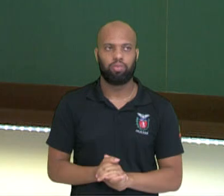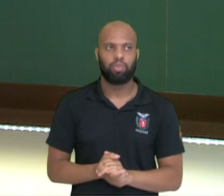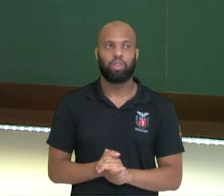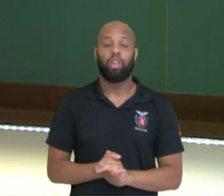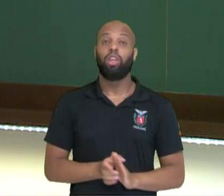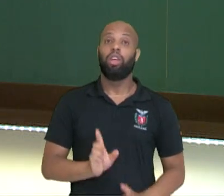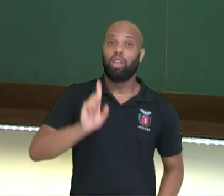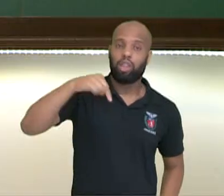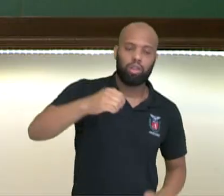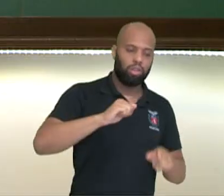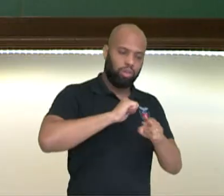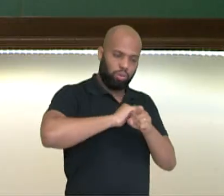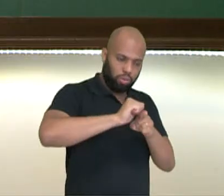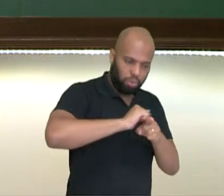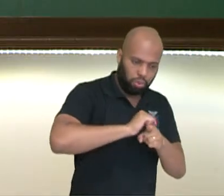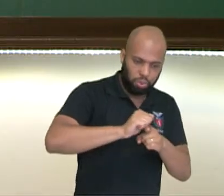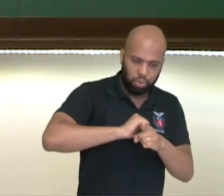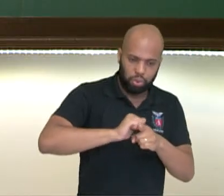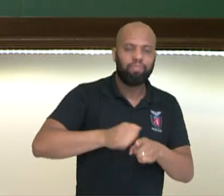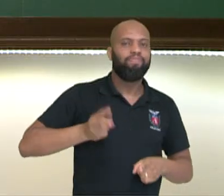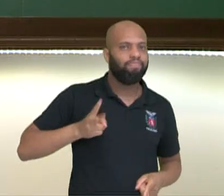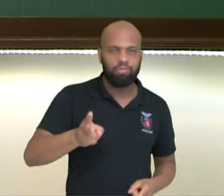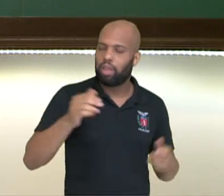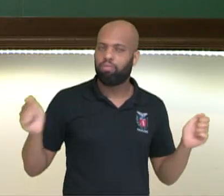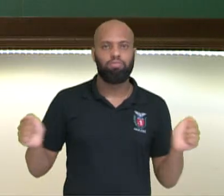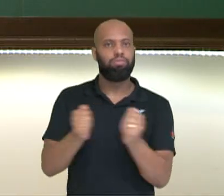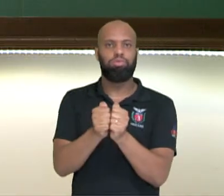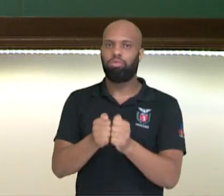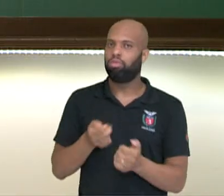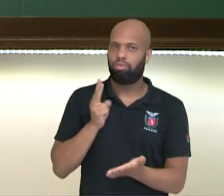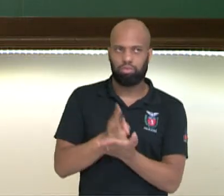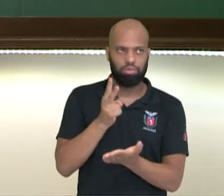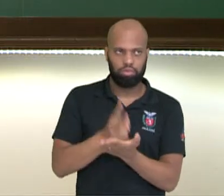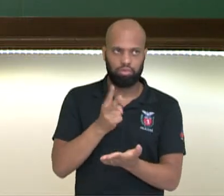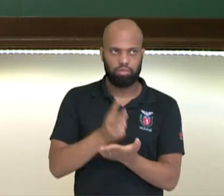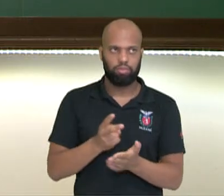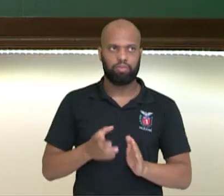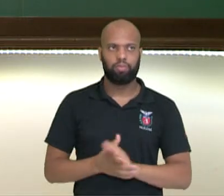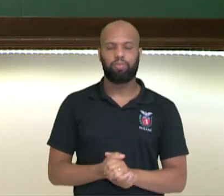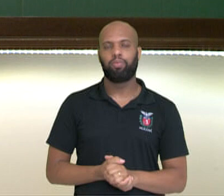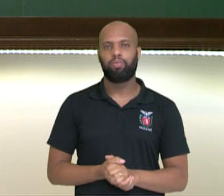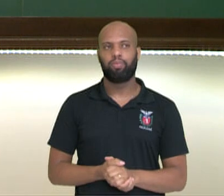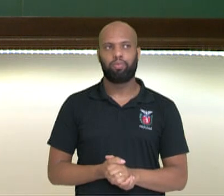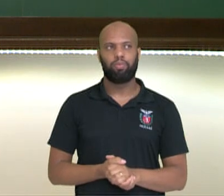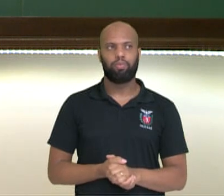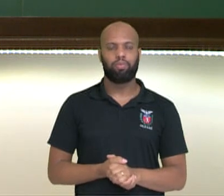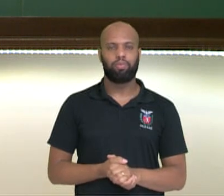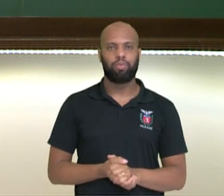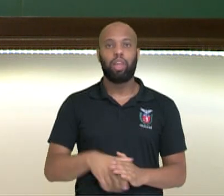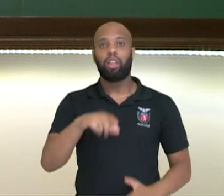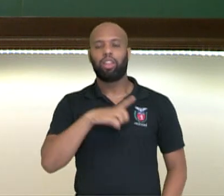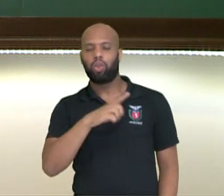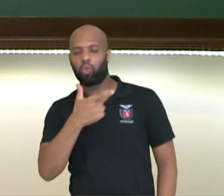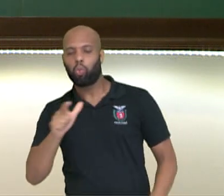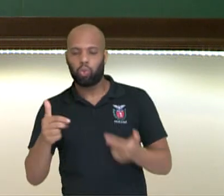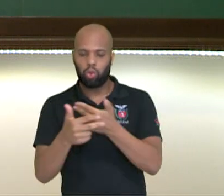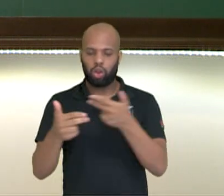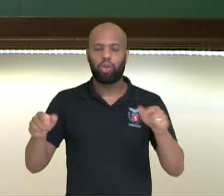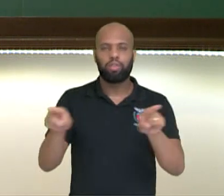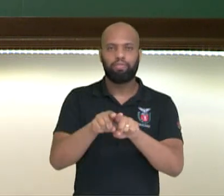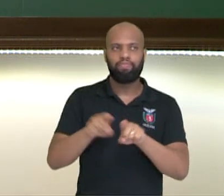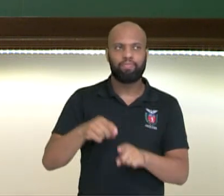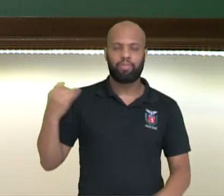Depois do atrito, todos os corpos se atraem. Tá certo? Bom, outra coisa,